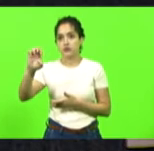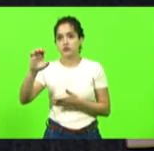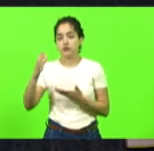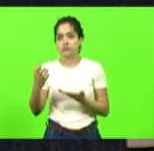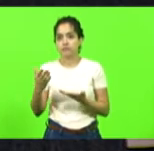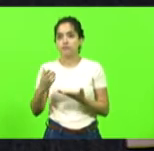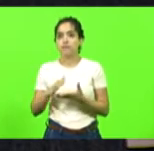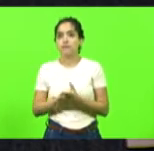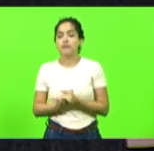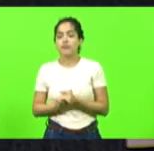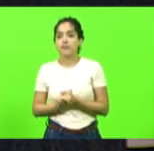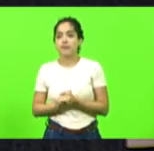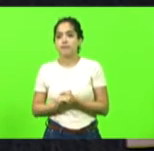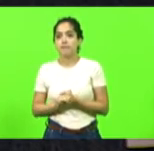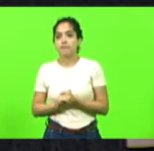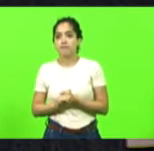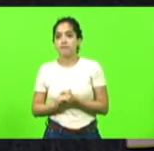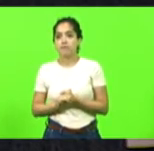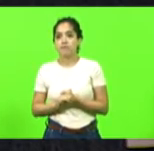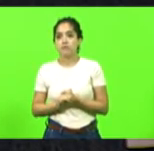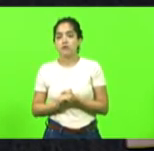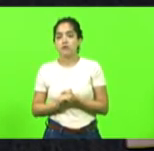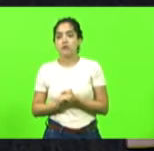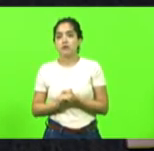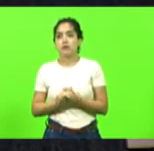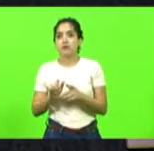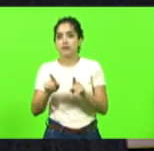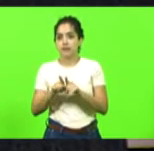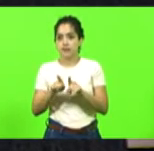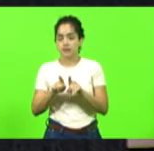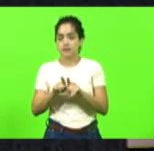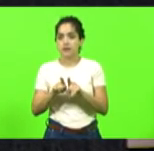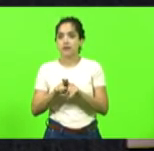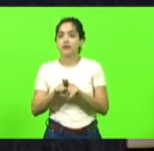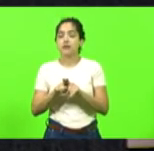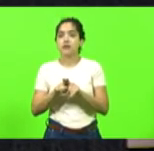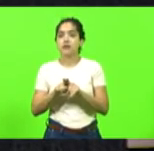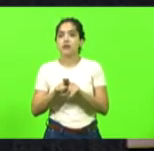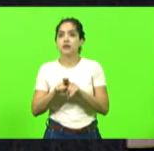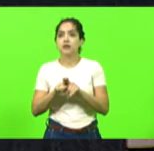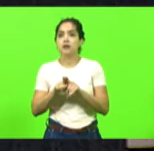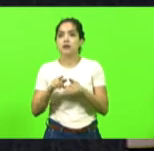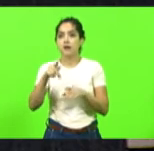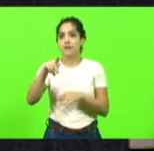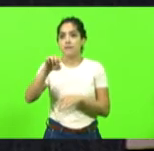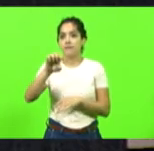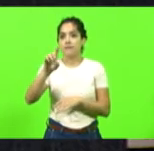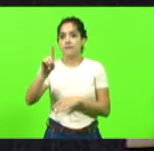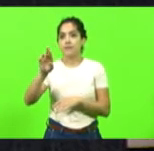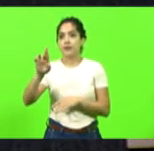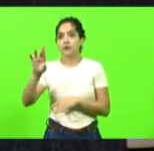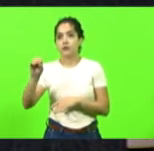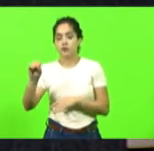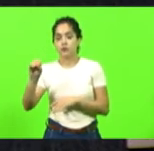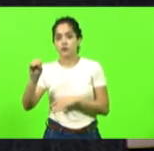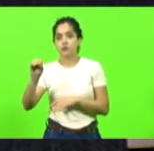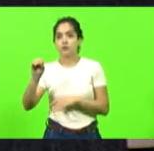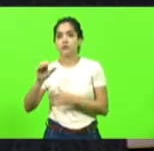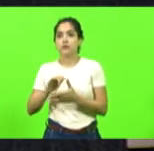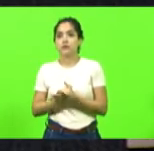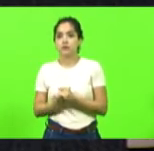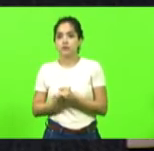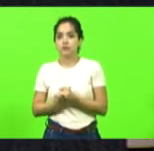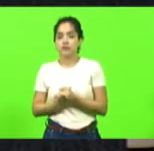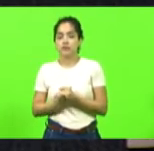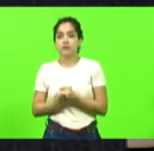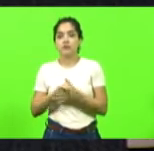Luta. O senhor membro do Levante Popular da Juventude, Pedro Caloma Medeiros, e o senhor membro